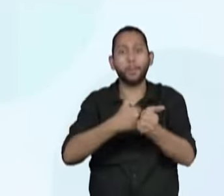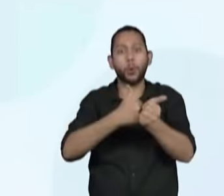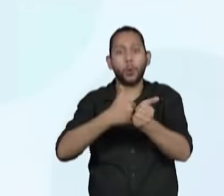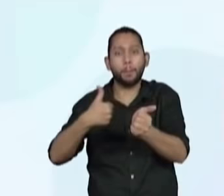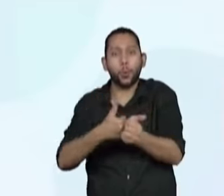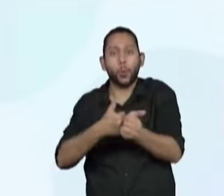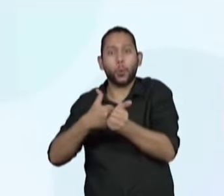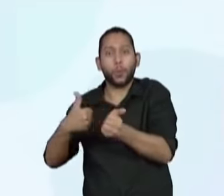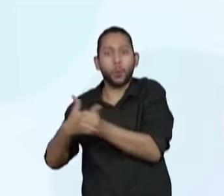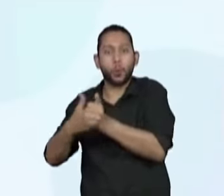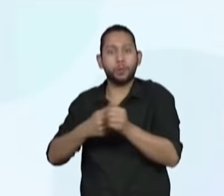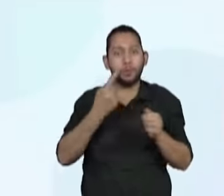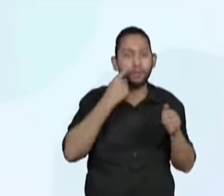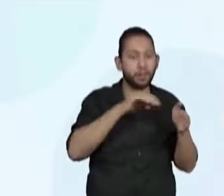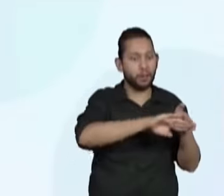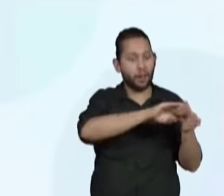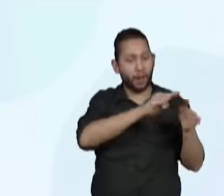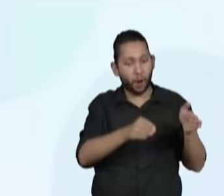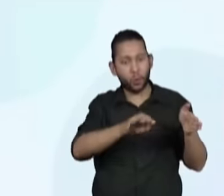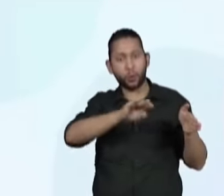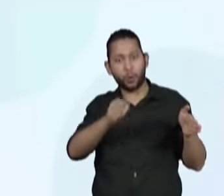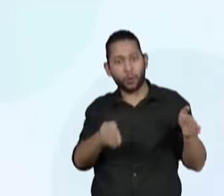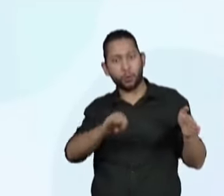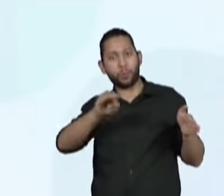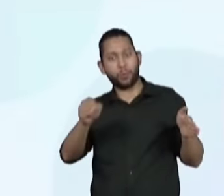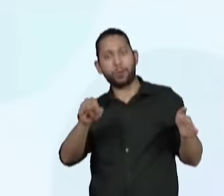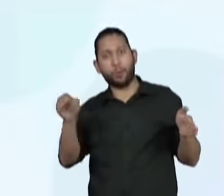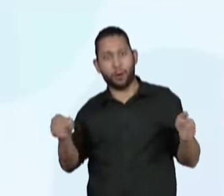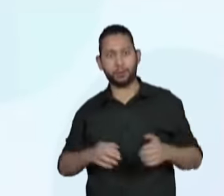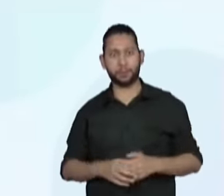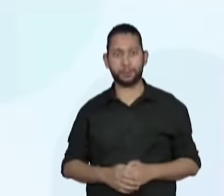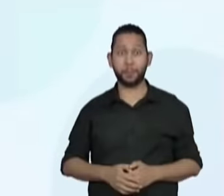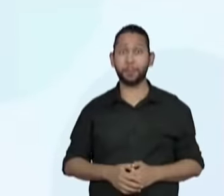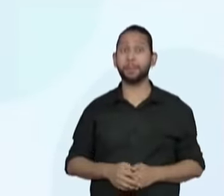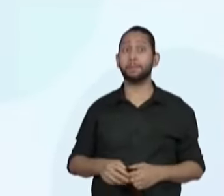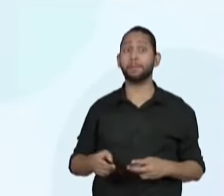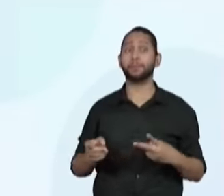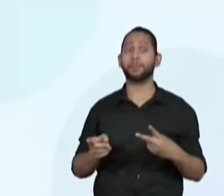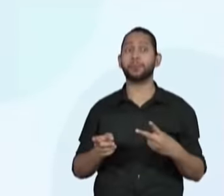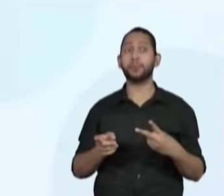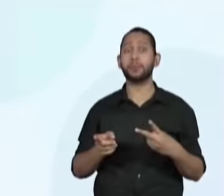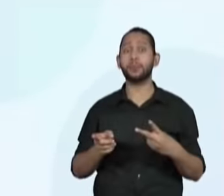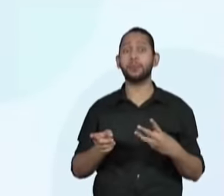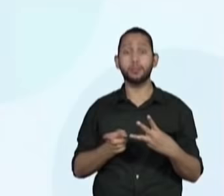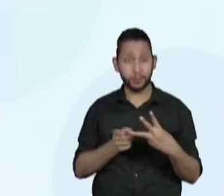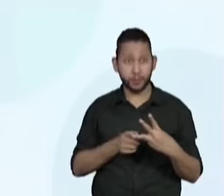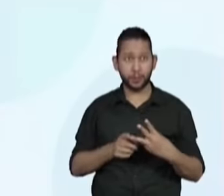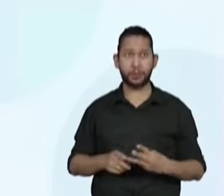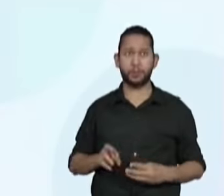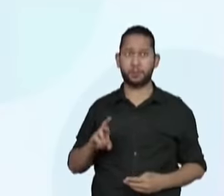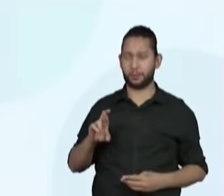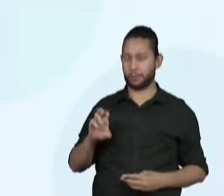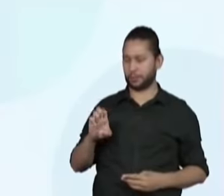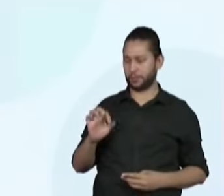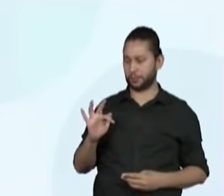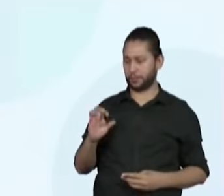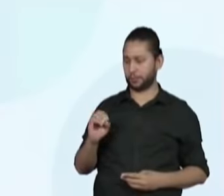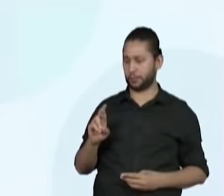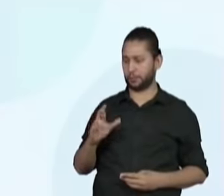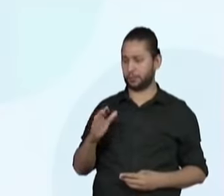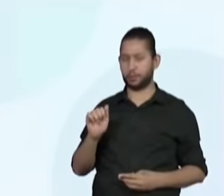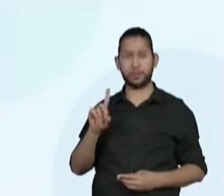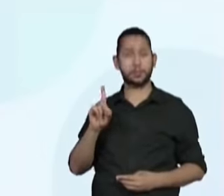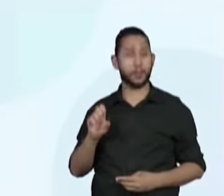gente chama de arcos múltiplos. Nós temos também os chamados arcos reforçados, né? Qual seria a característica desses arcos aí, tá?